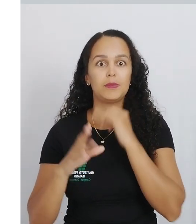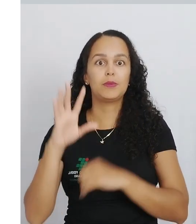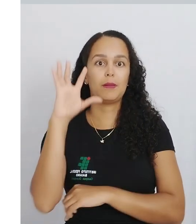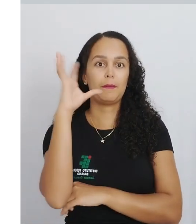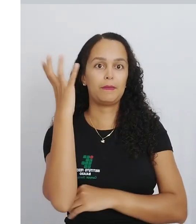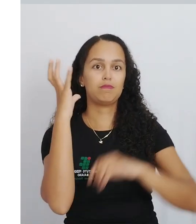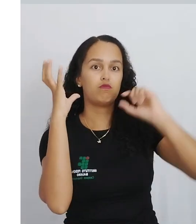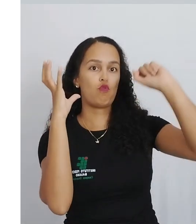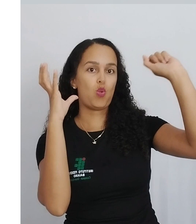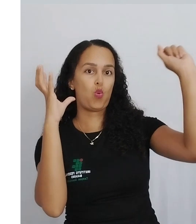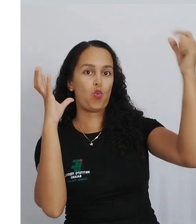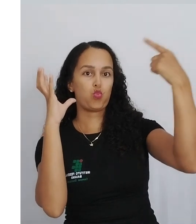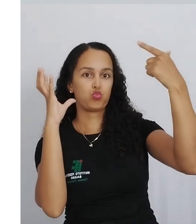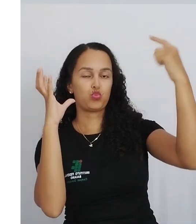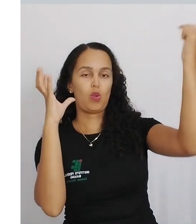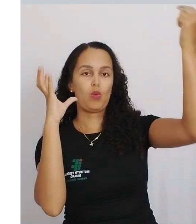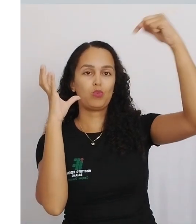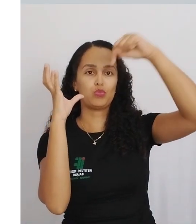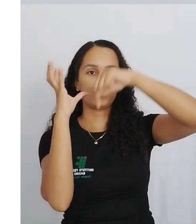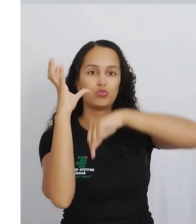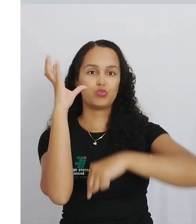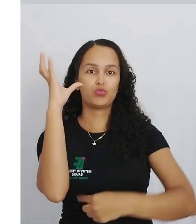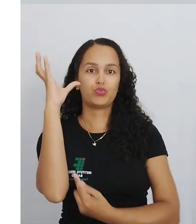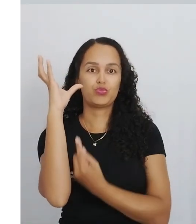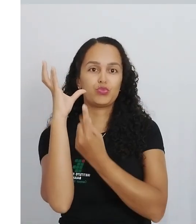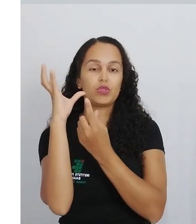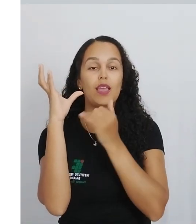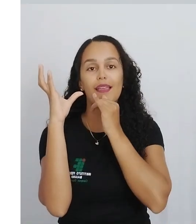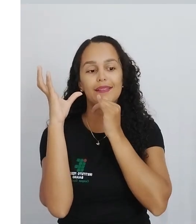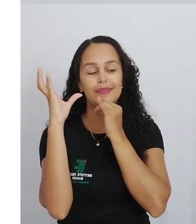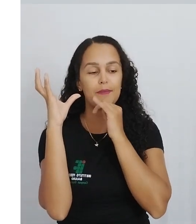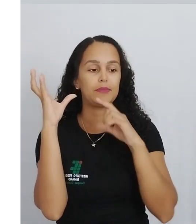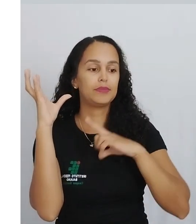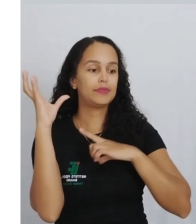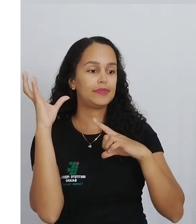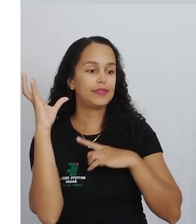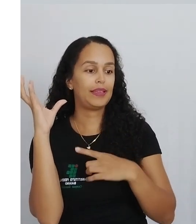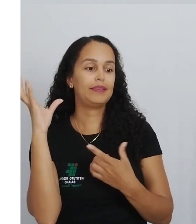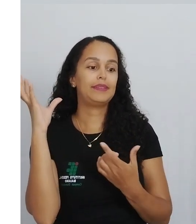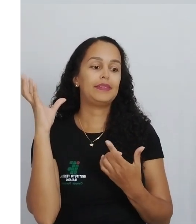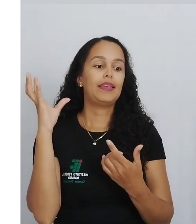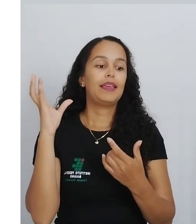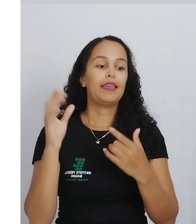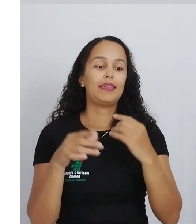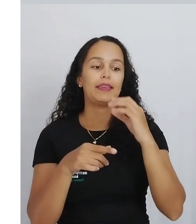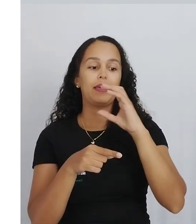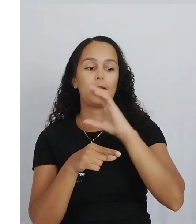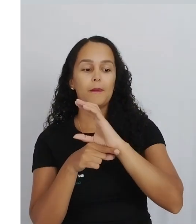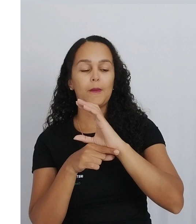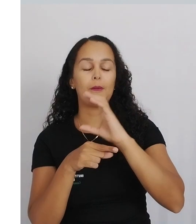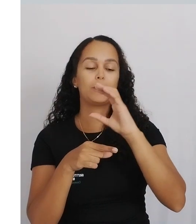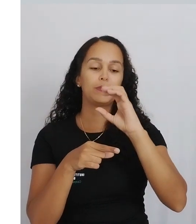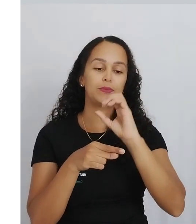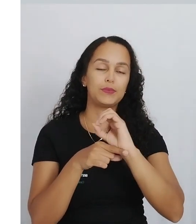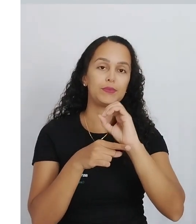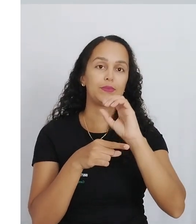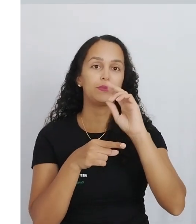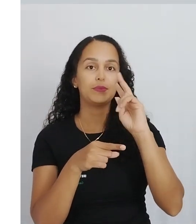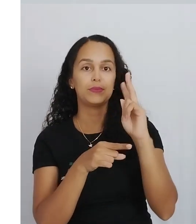ela tem com ela ali carbono, hidrogênio, oxigênio, né? E aí ela